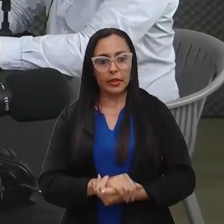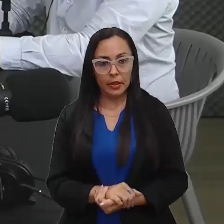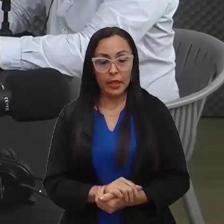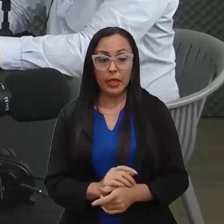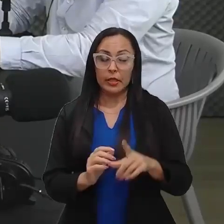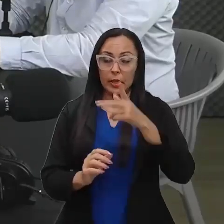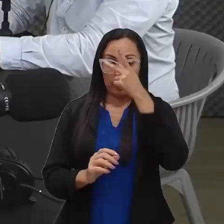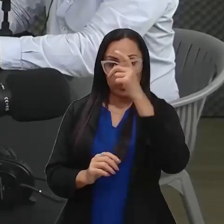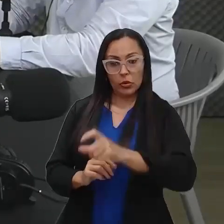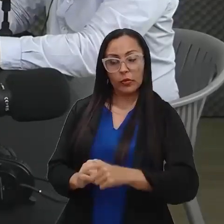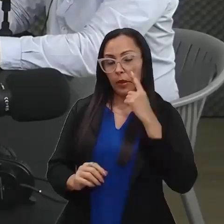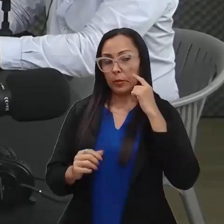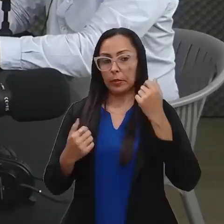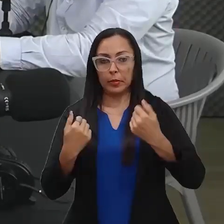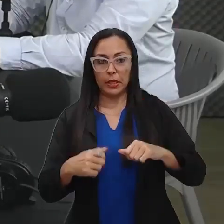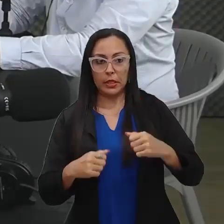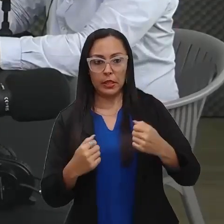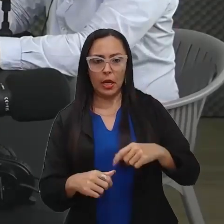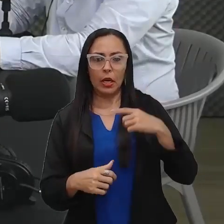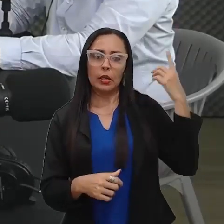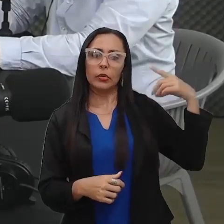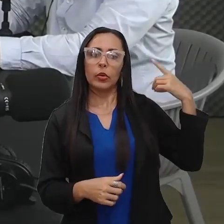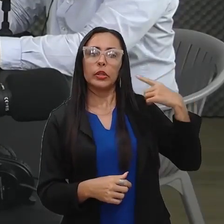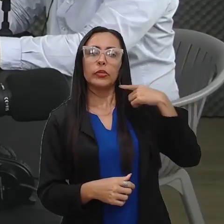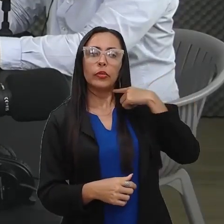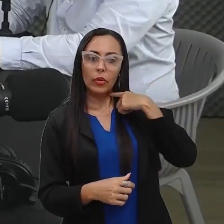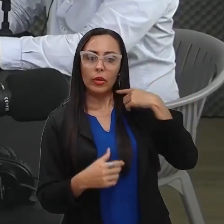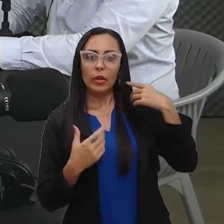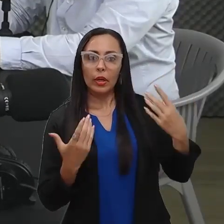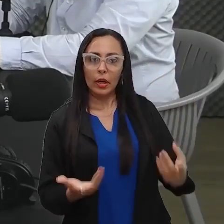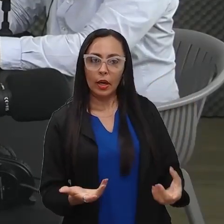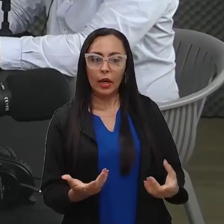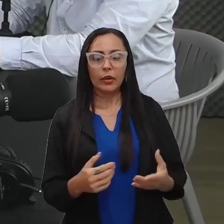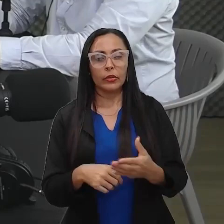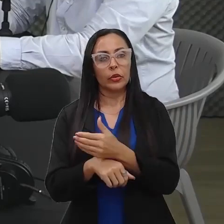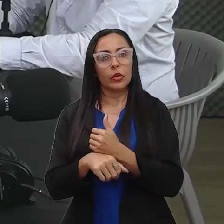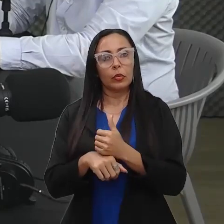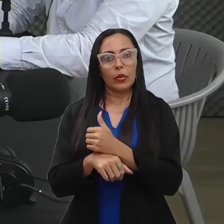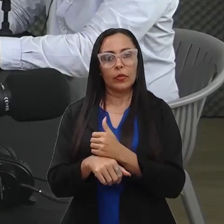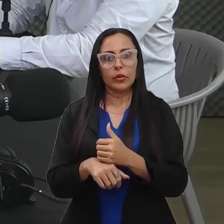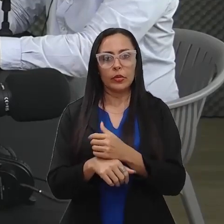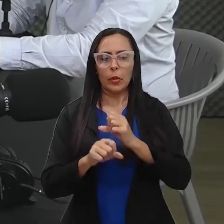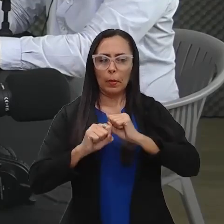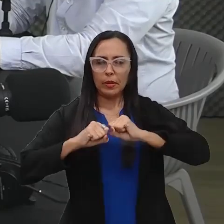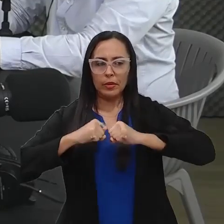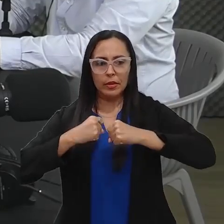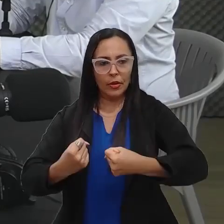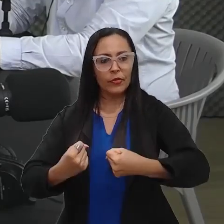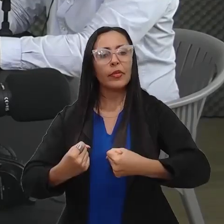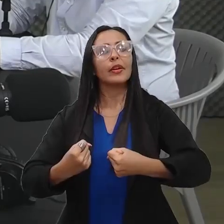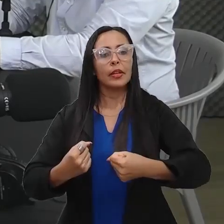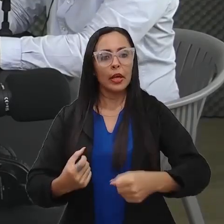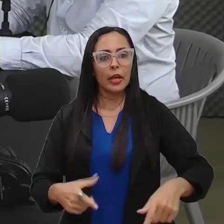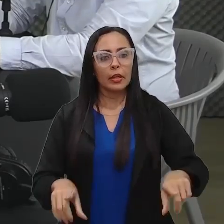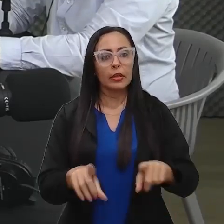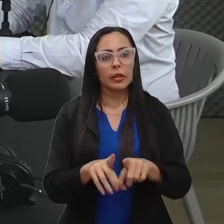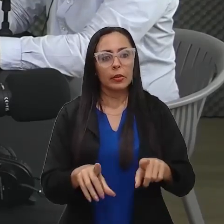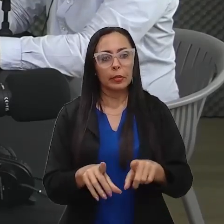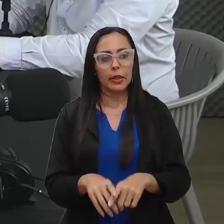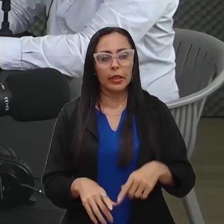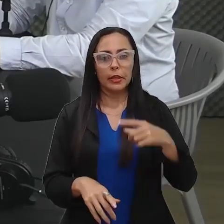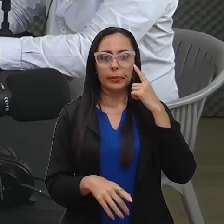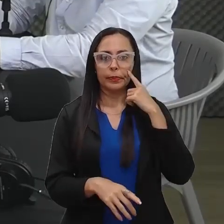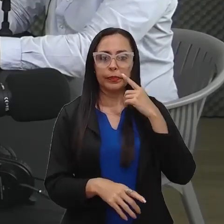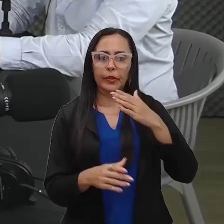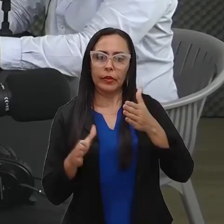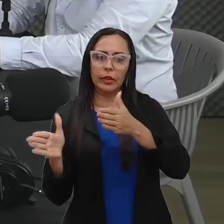precisar, né, de um advogado, de um profissional que defenda, né, e vai desaguar no